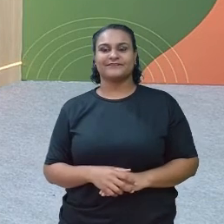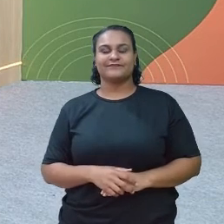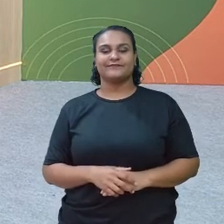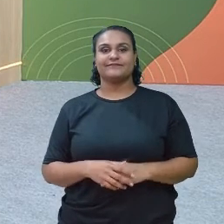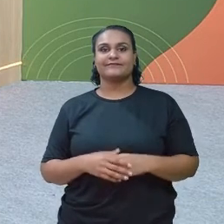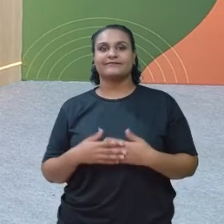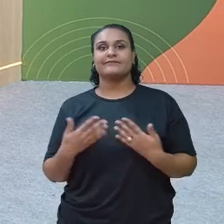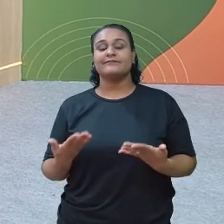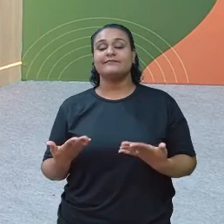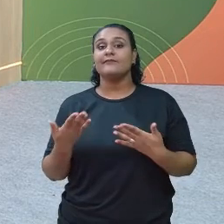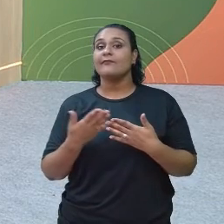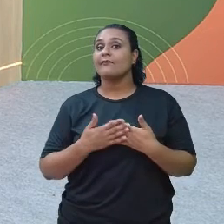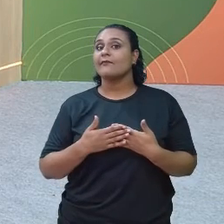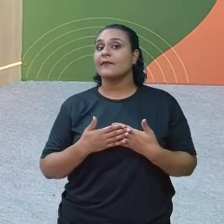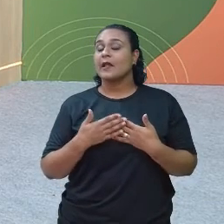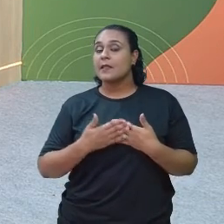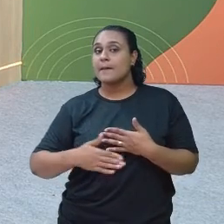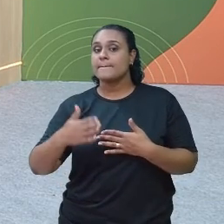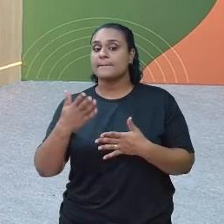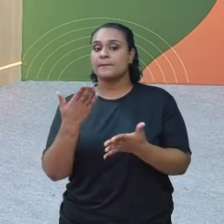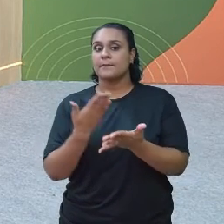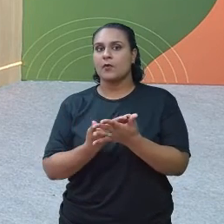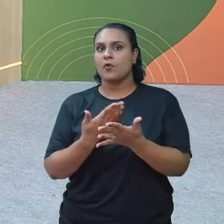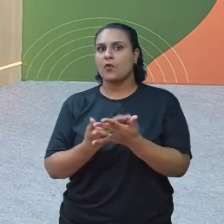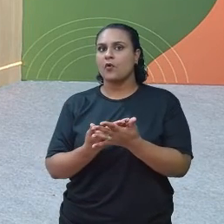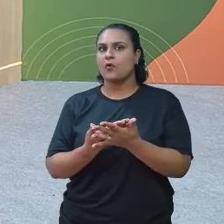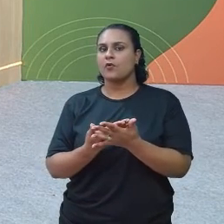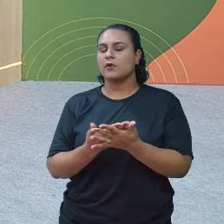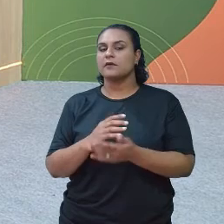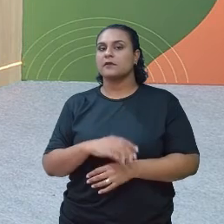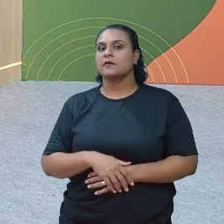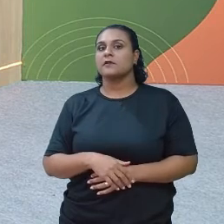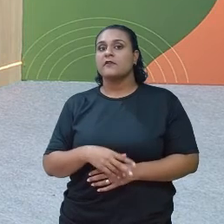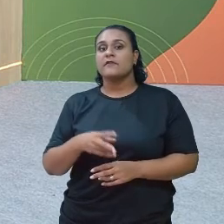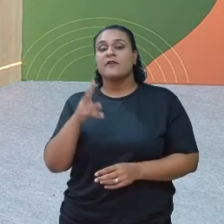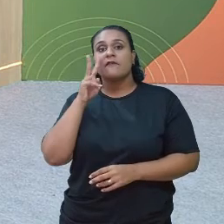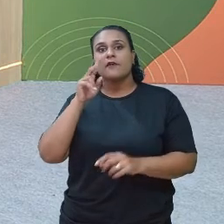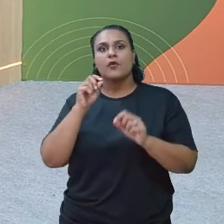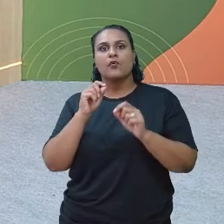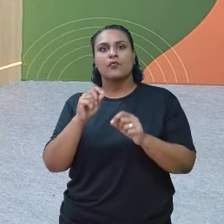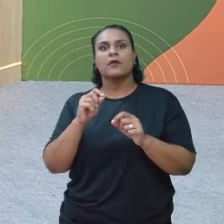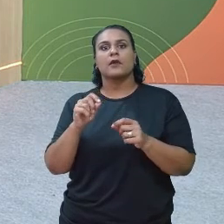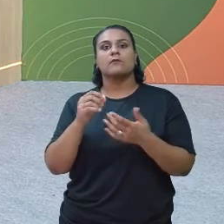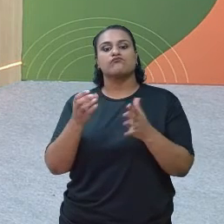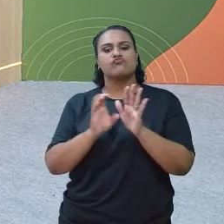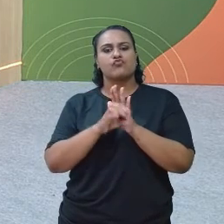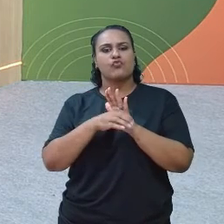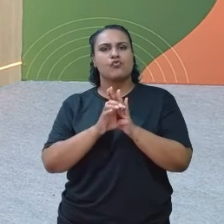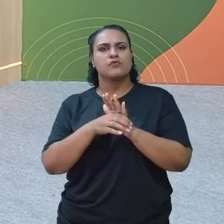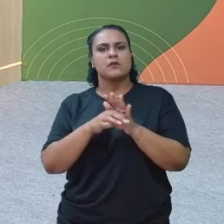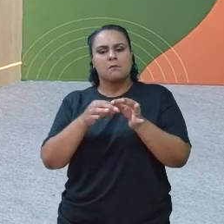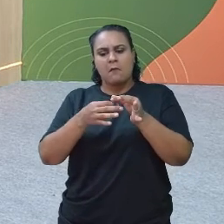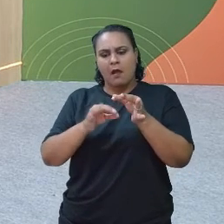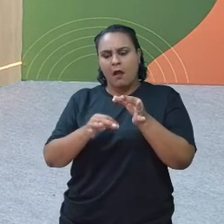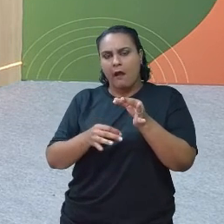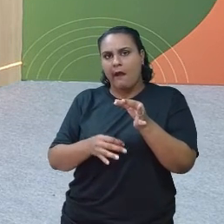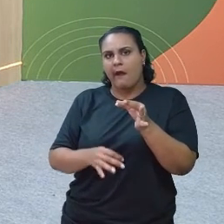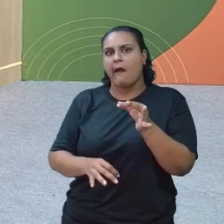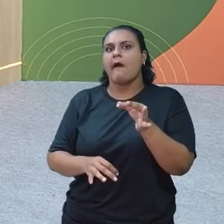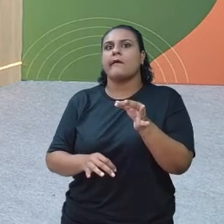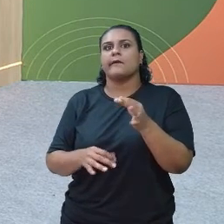certo? Então, a gente vai ver que na próxima aula, a gente vai estender esse conceito para situações onde